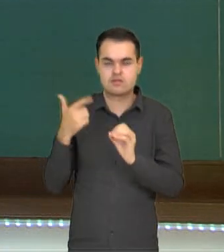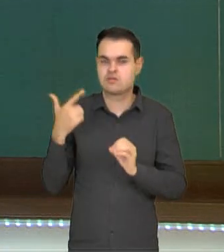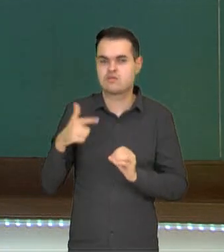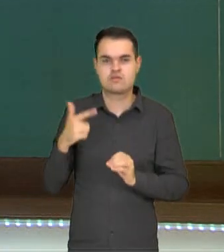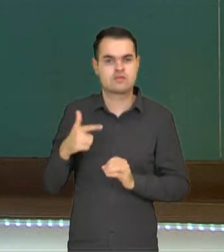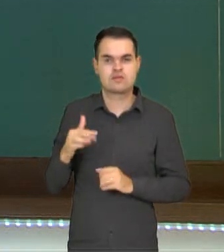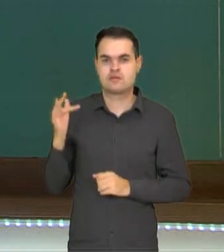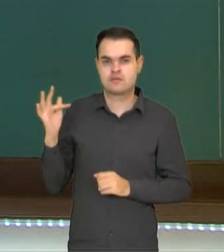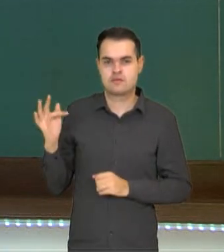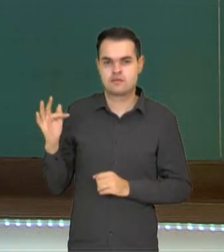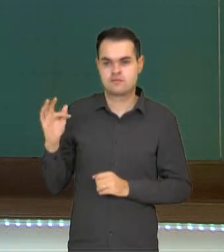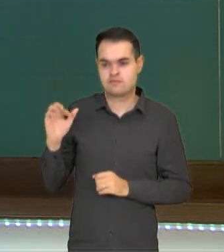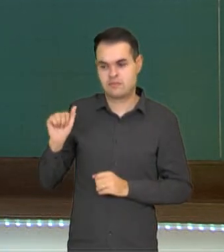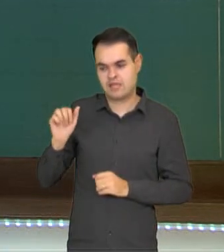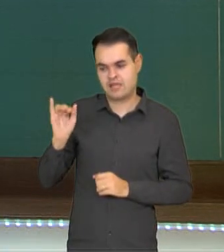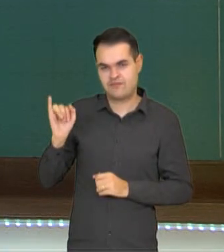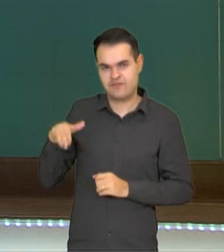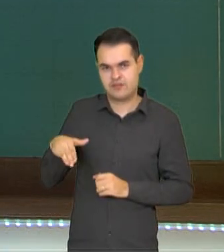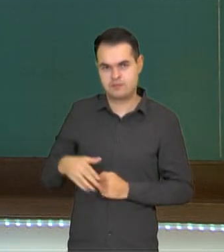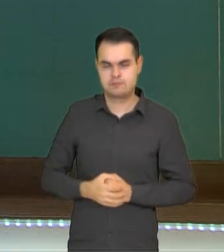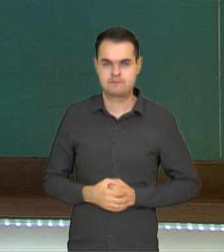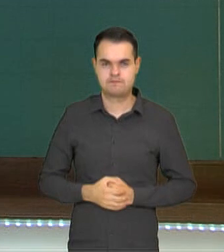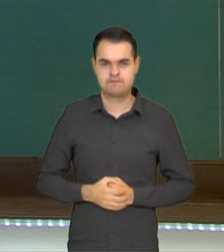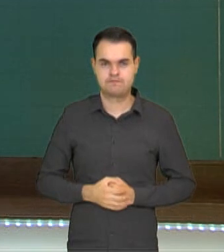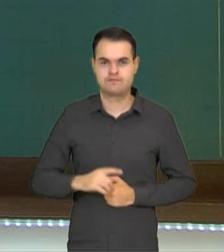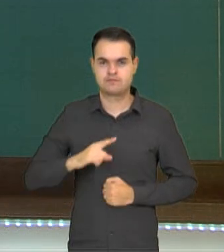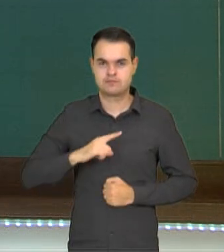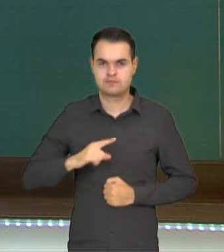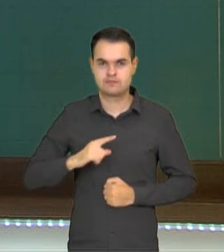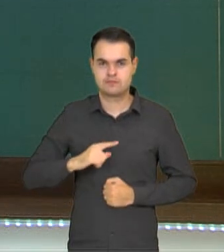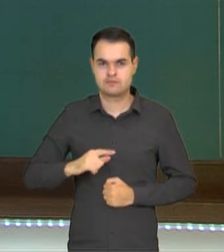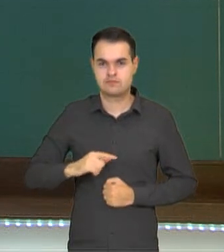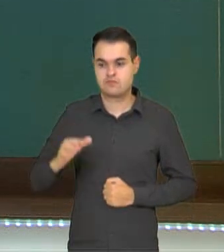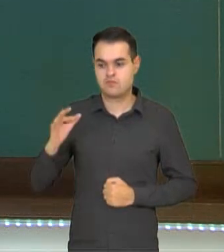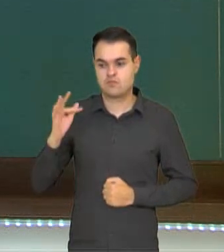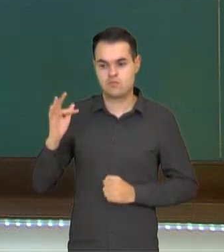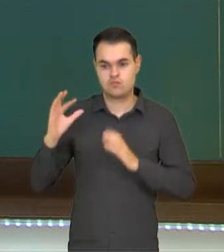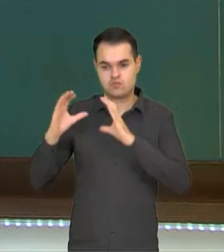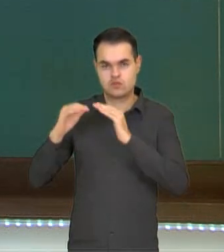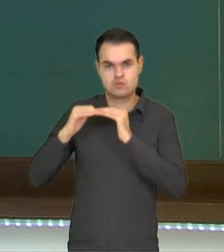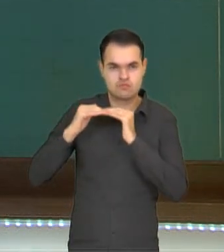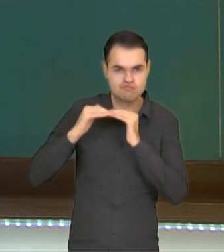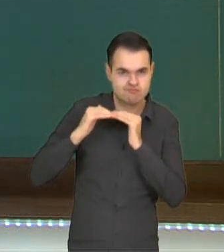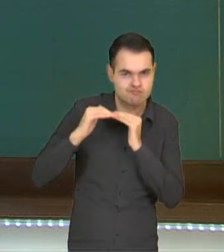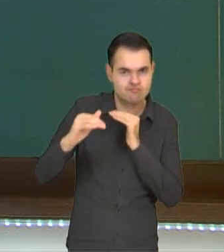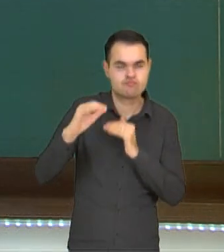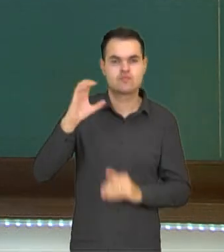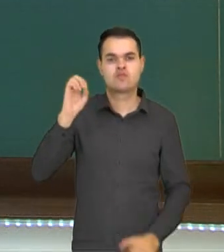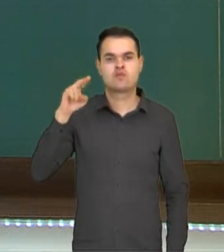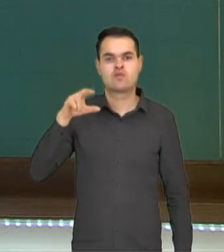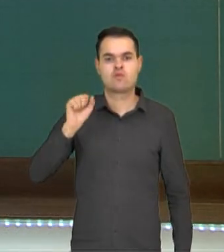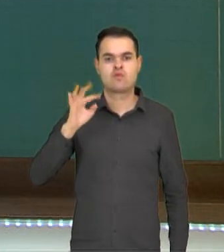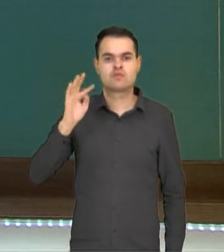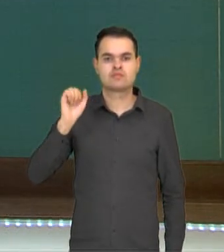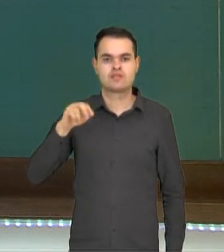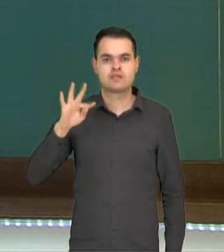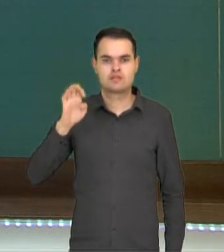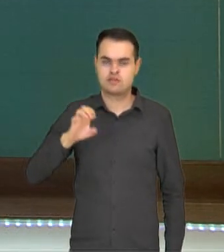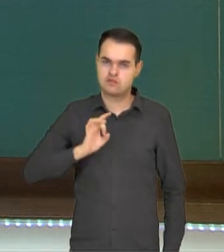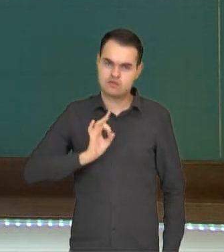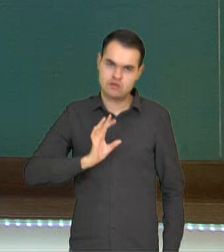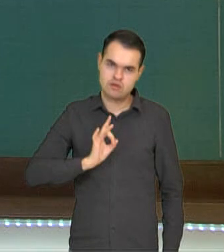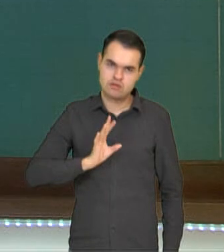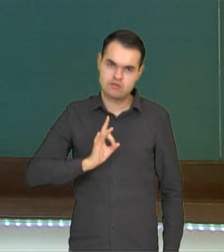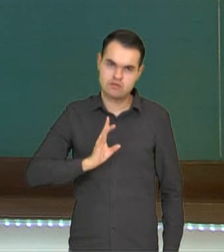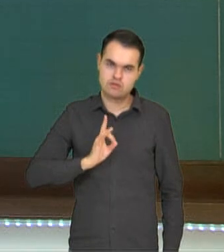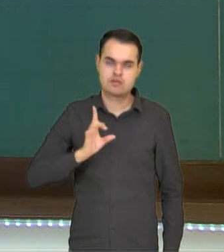função afim. Tá bom? Nós vamos ter uma função constante, que daí só vai ter o valor lá do coeficiente linear. Ela vai ter